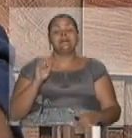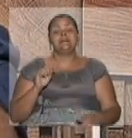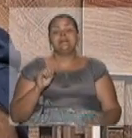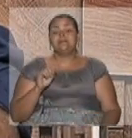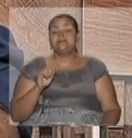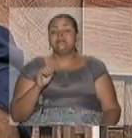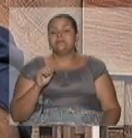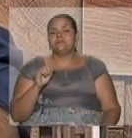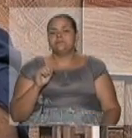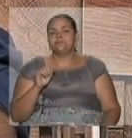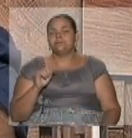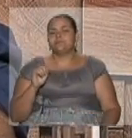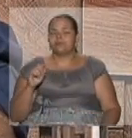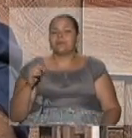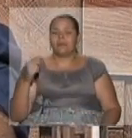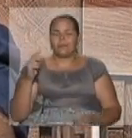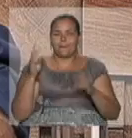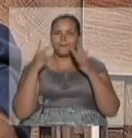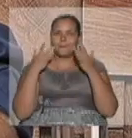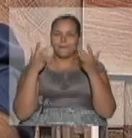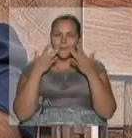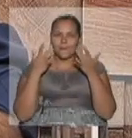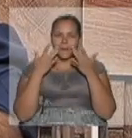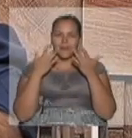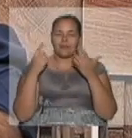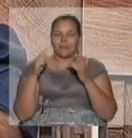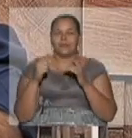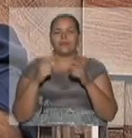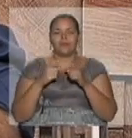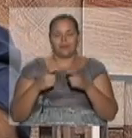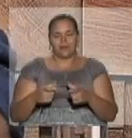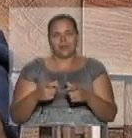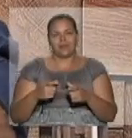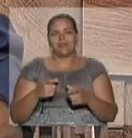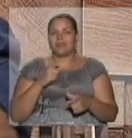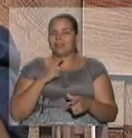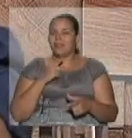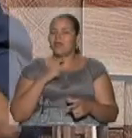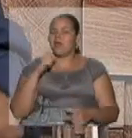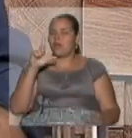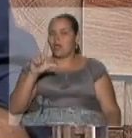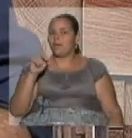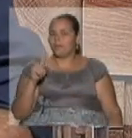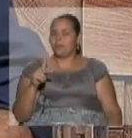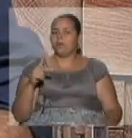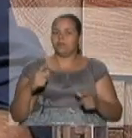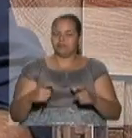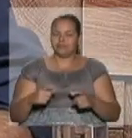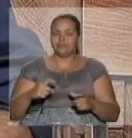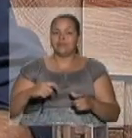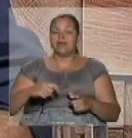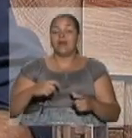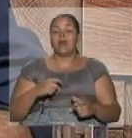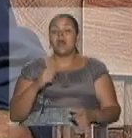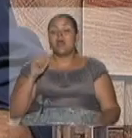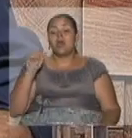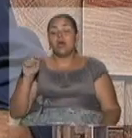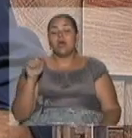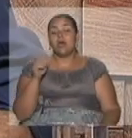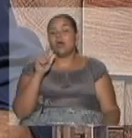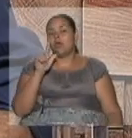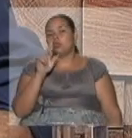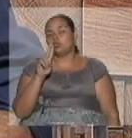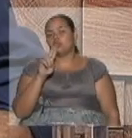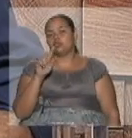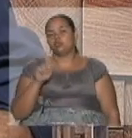temas, aliás, essa peça foi para um disco, tem um vinil, um LP que tem, era Luiz Cardoso que fazia o